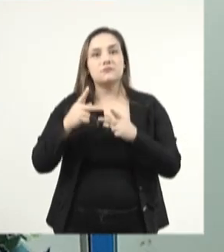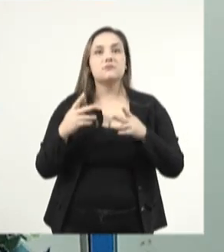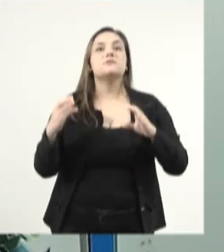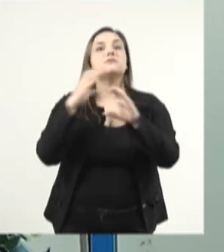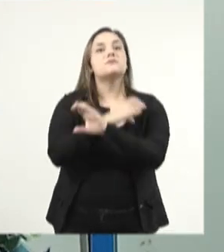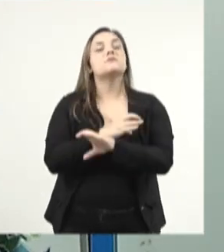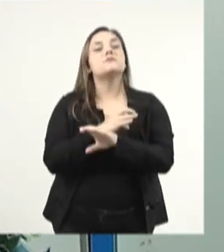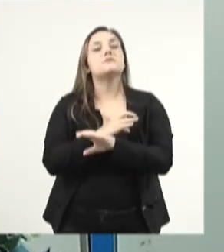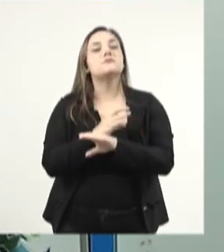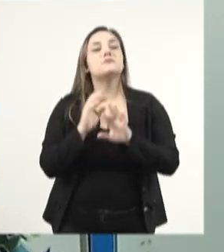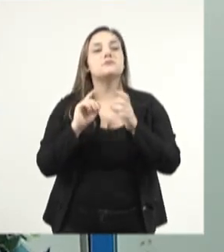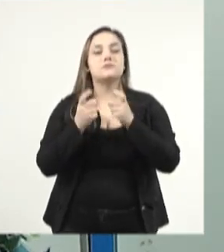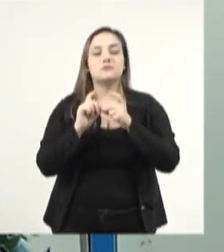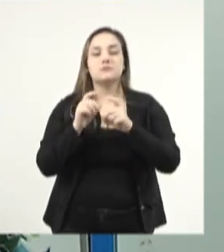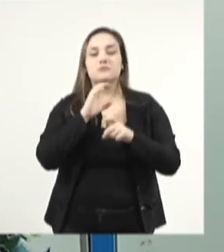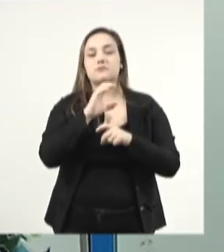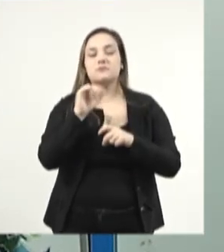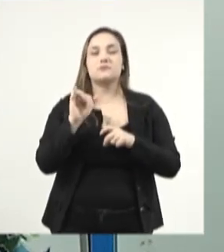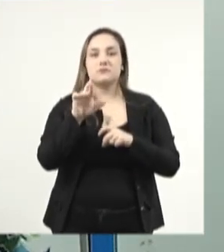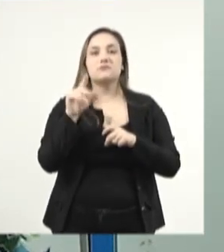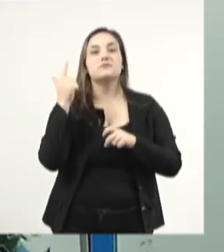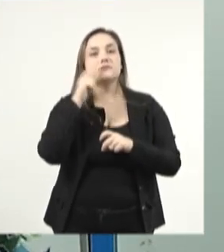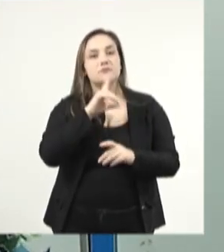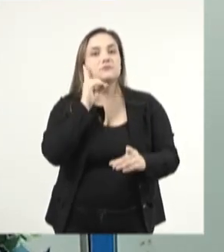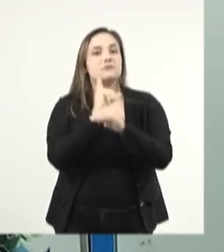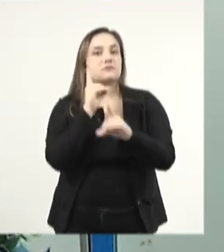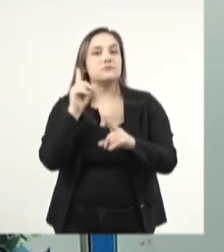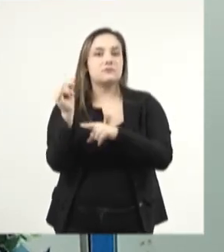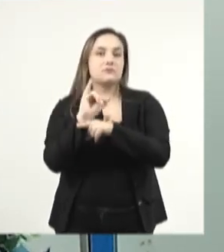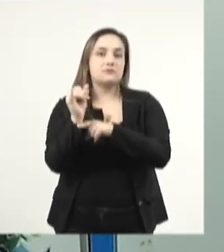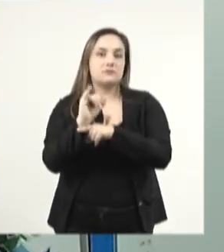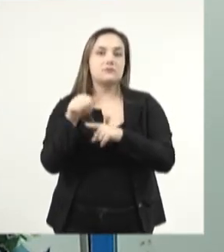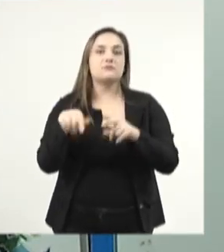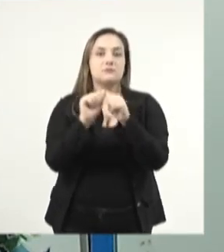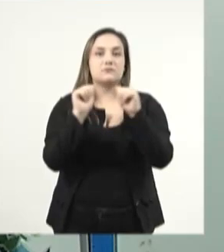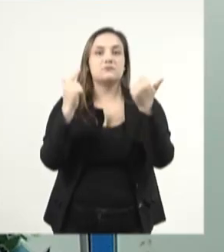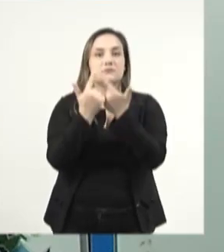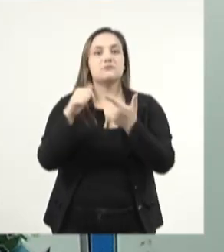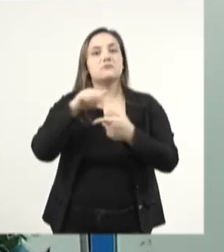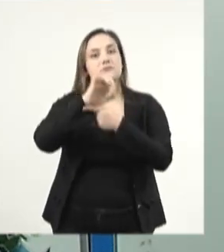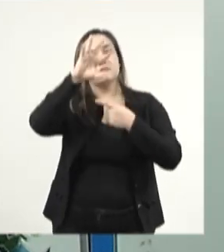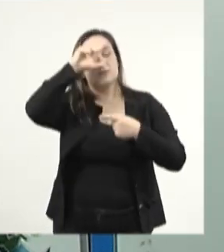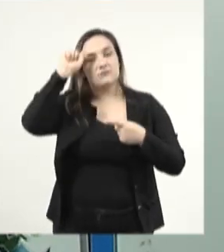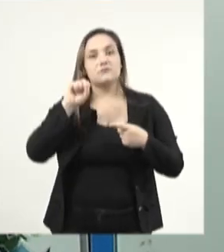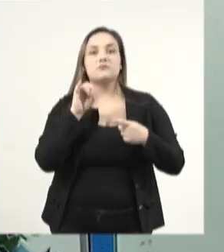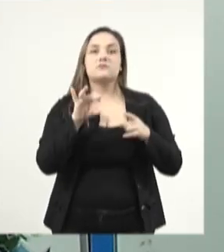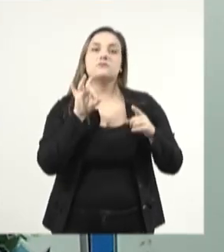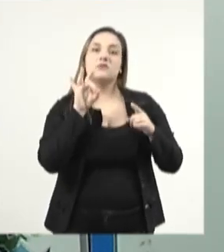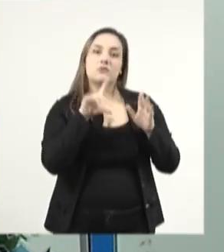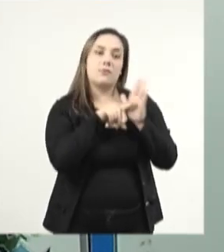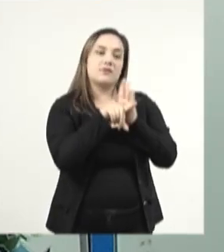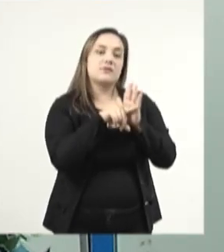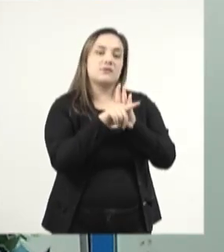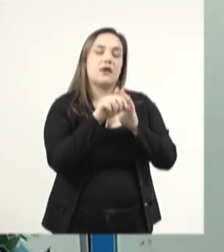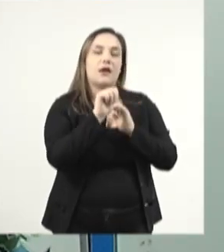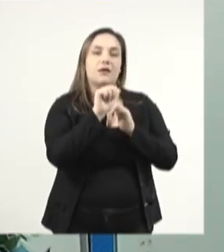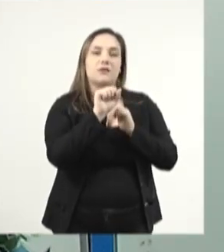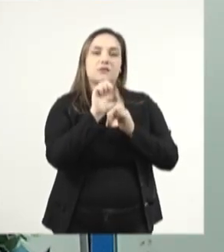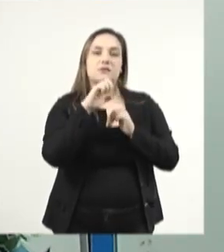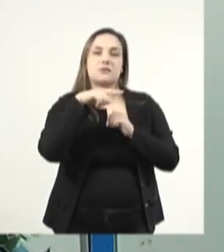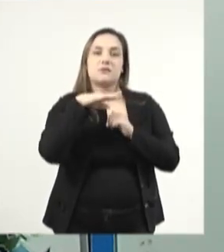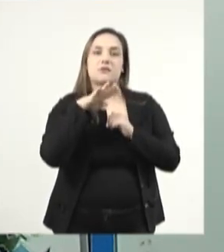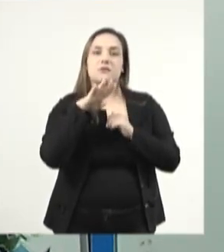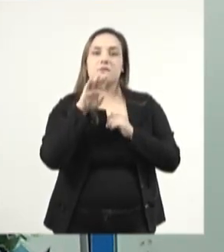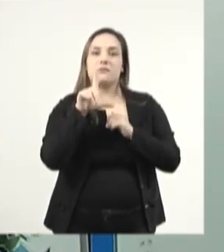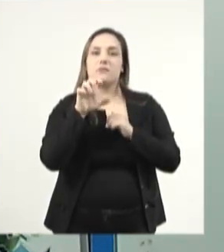completa da reunião da CCJR você confere no YouTube da Assembleia Legislativa, é só você pesquisar por Assembleia Legislativa de MS,